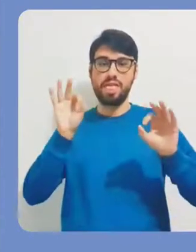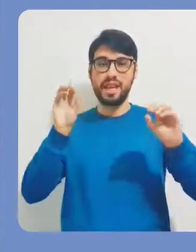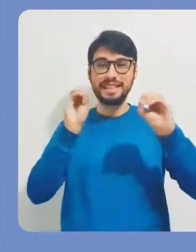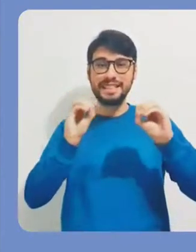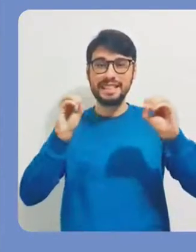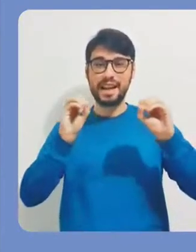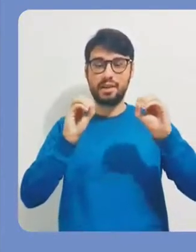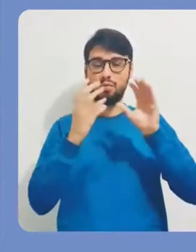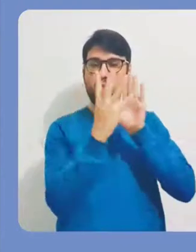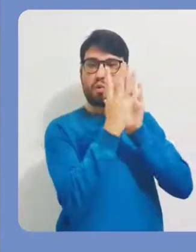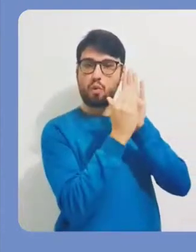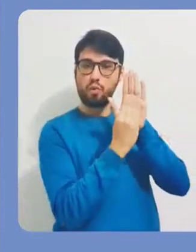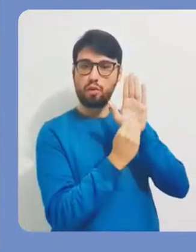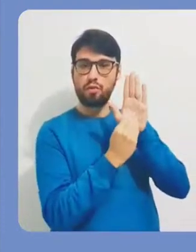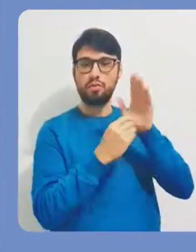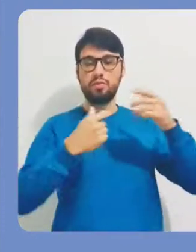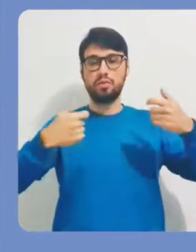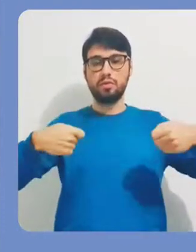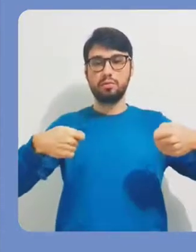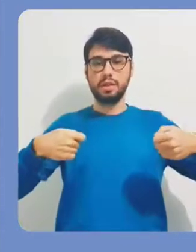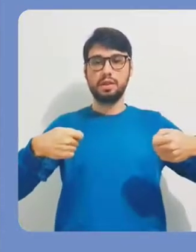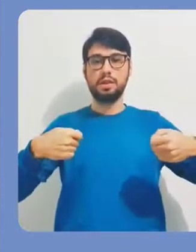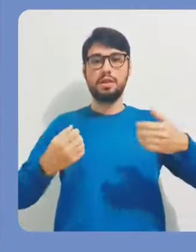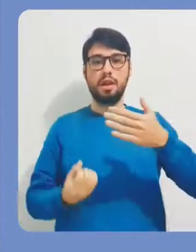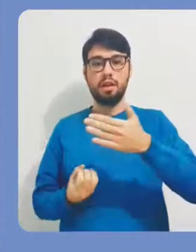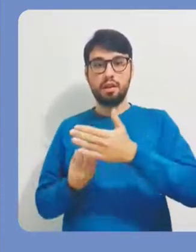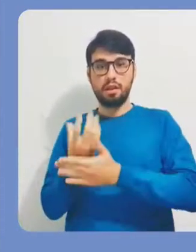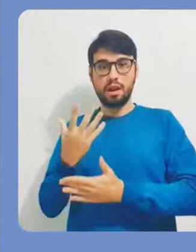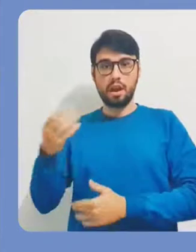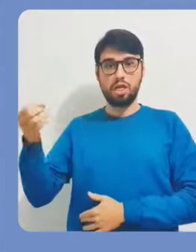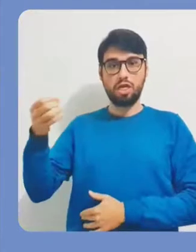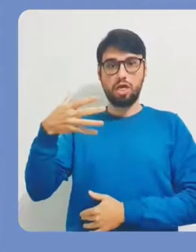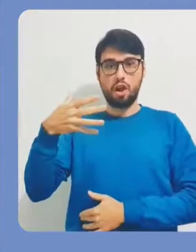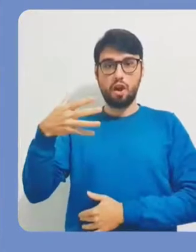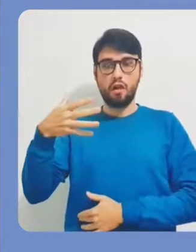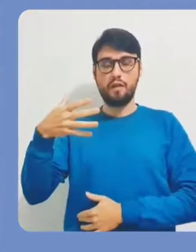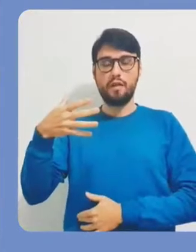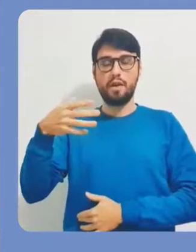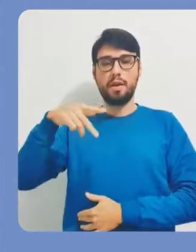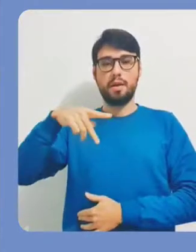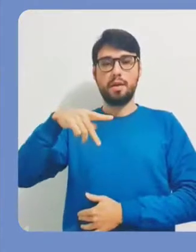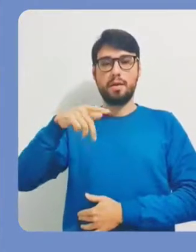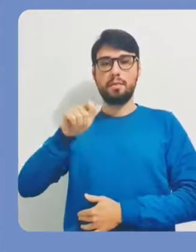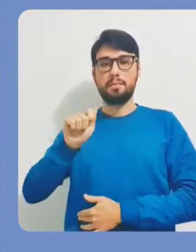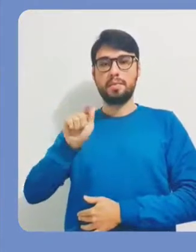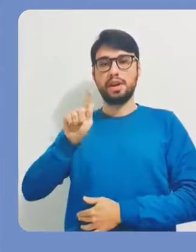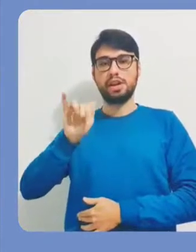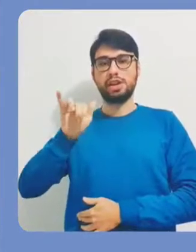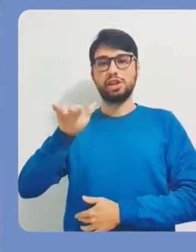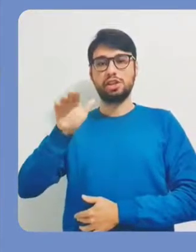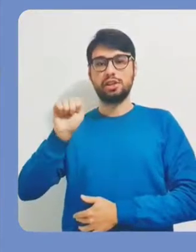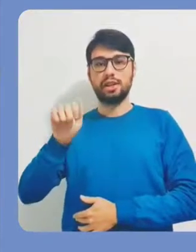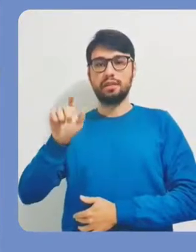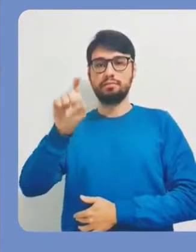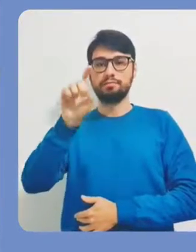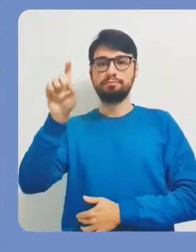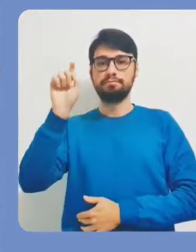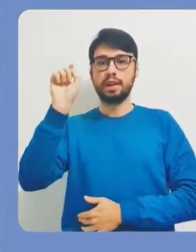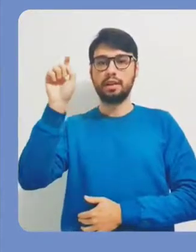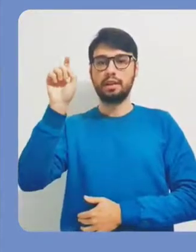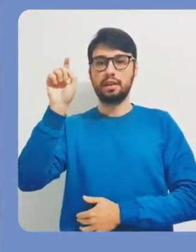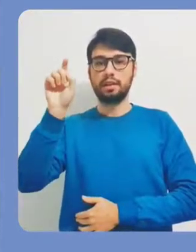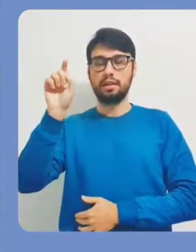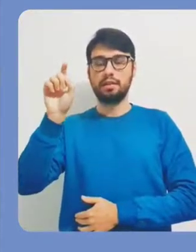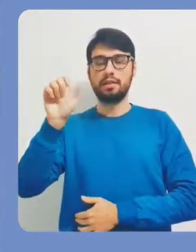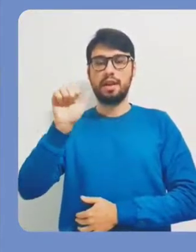Pronto. Agora o meu site está sem nenhuma página de conteúdo criada. Para criar uma nova página, então a gente tem